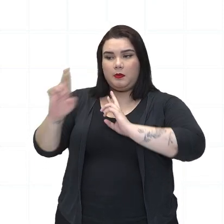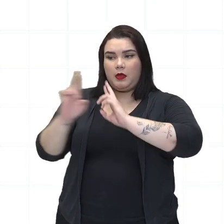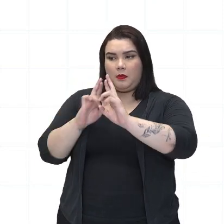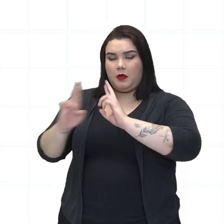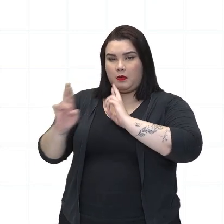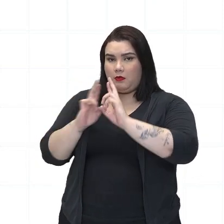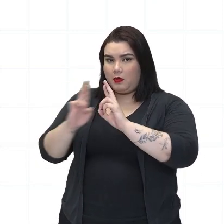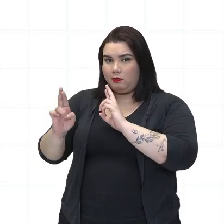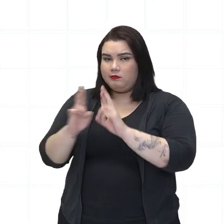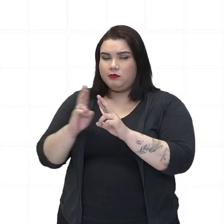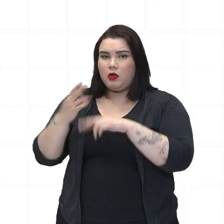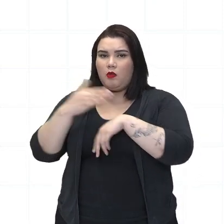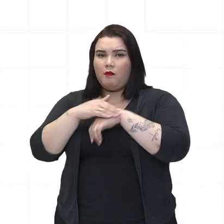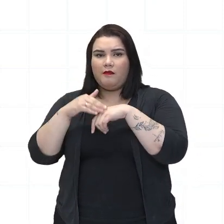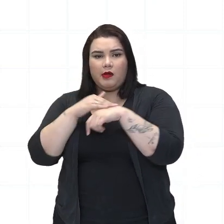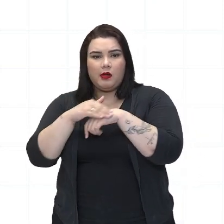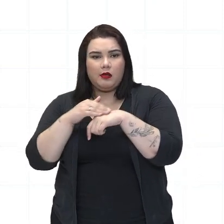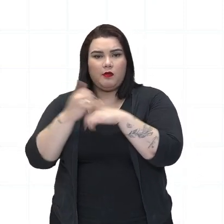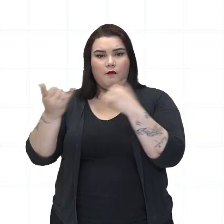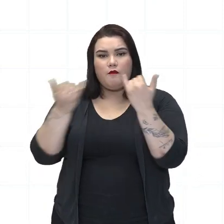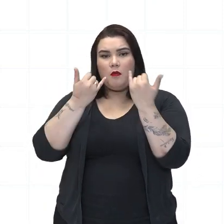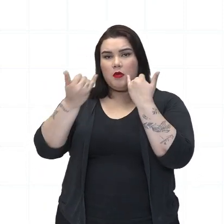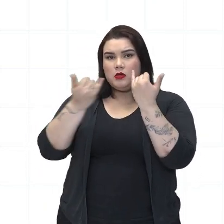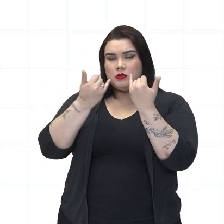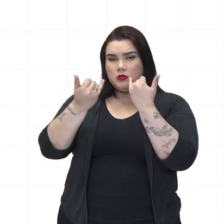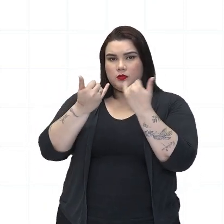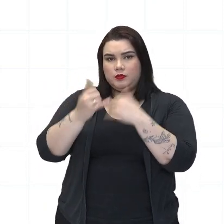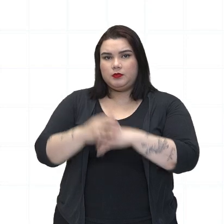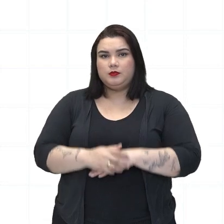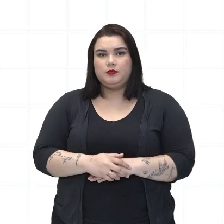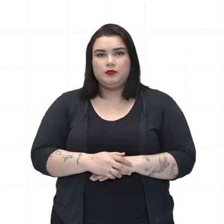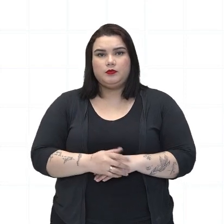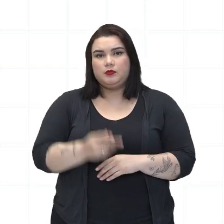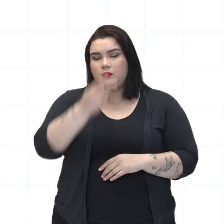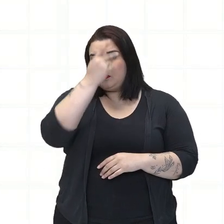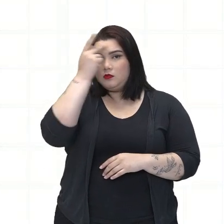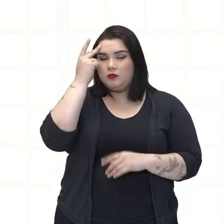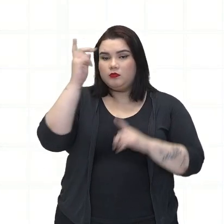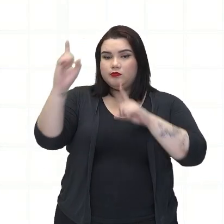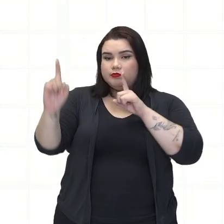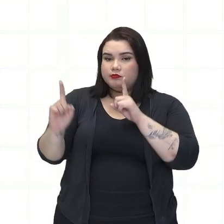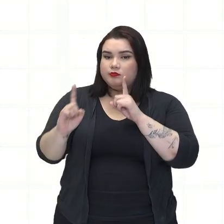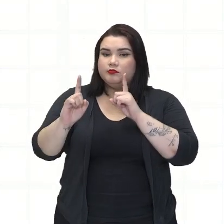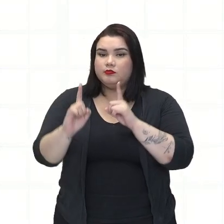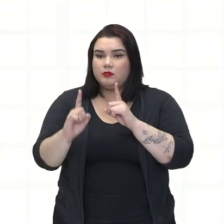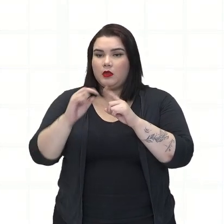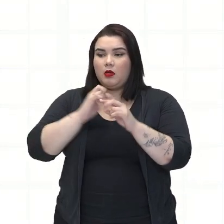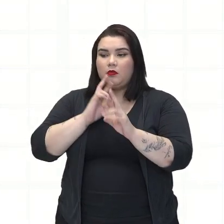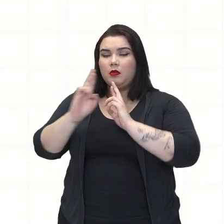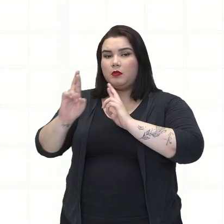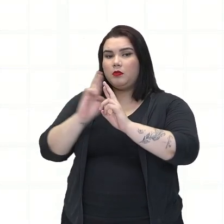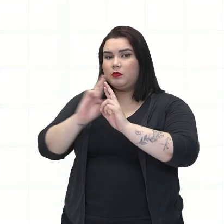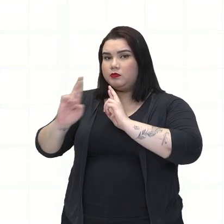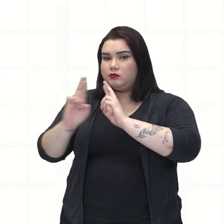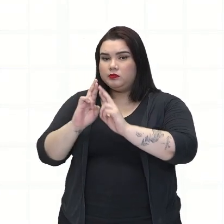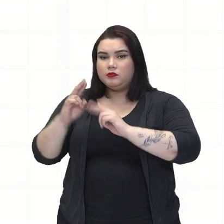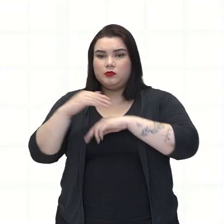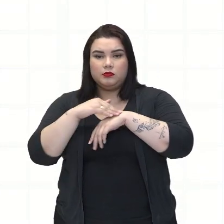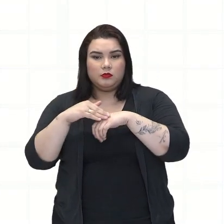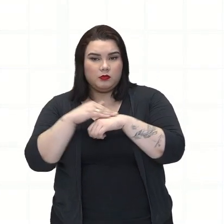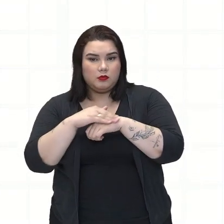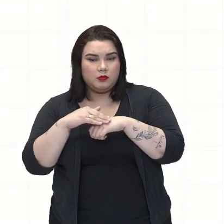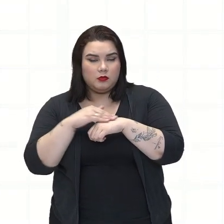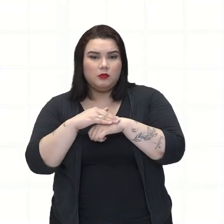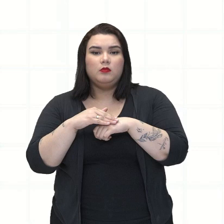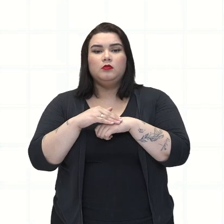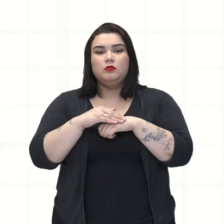um entrevistado. Então, a pessoa que está sendo entrevistada lá, não é?